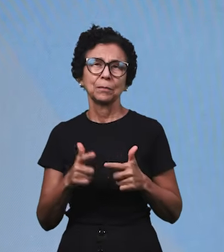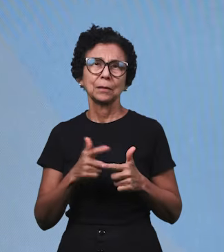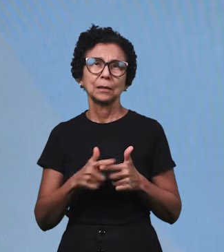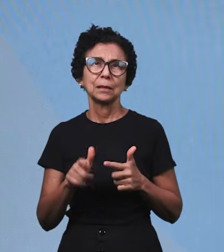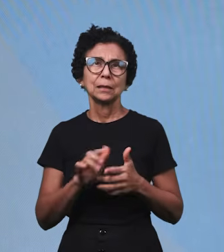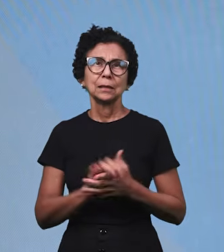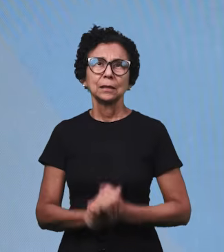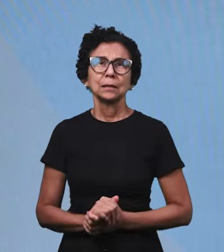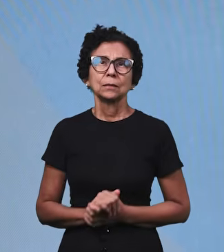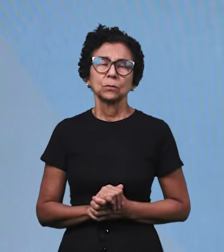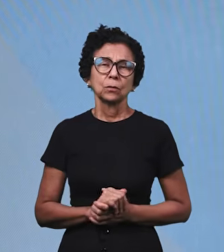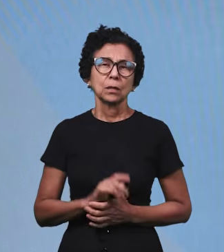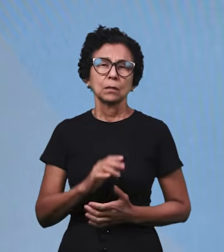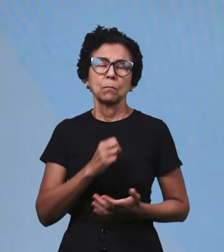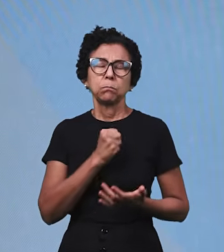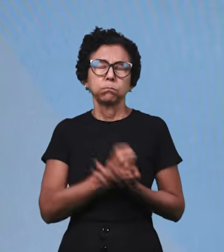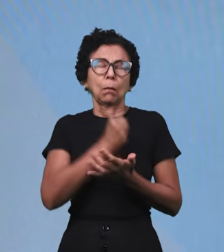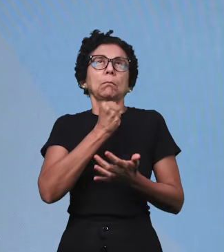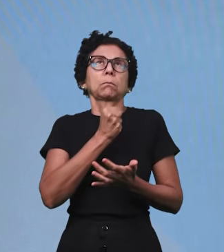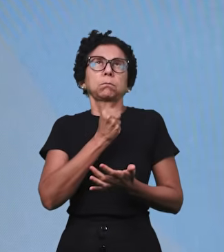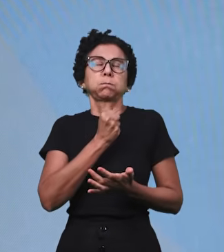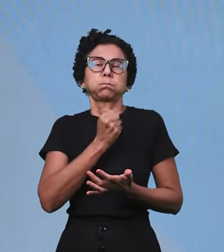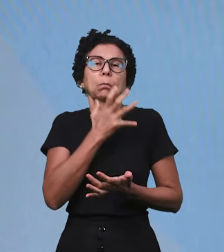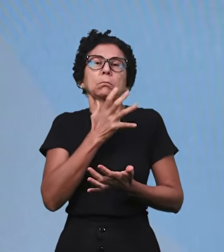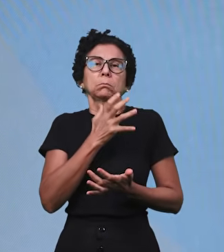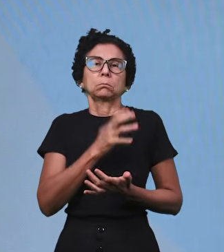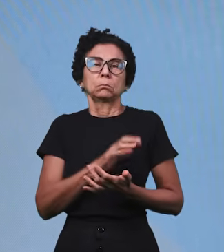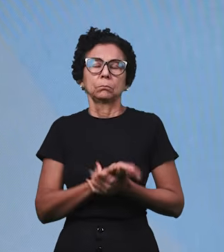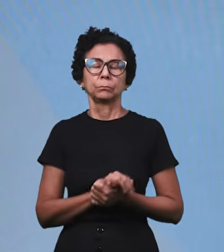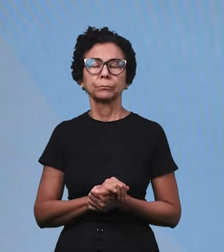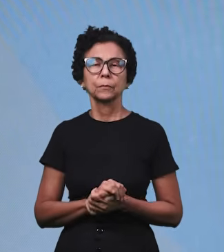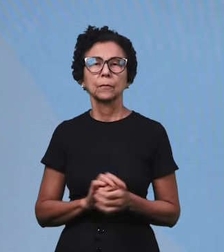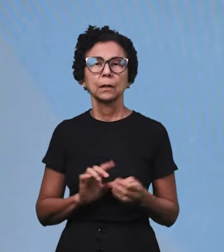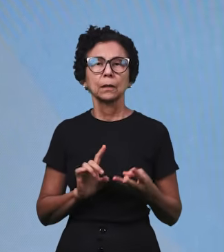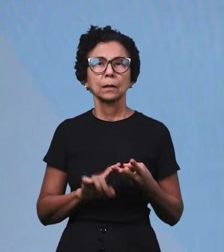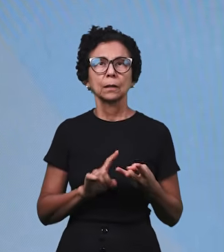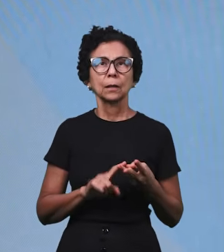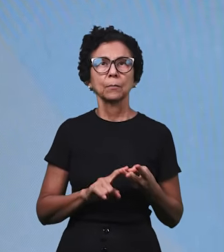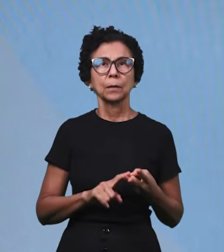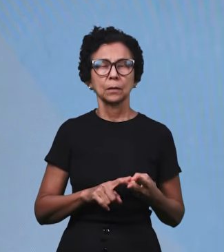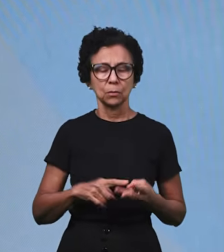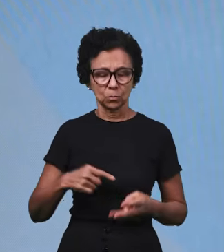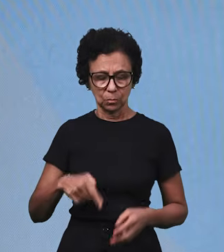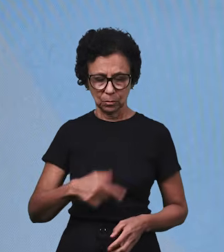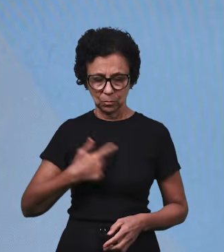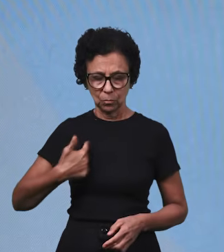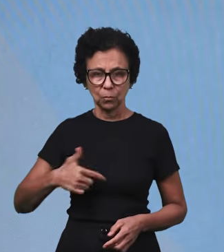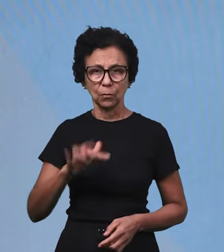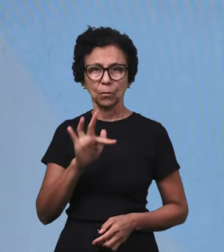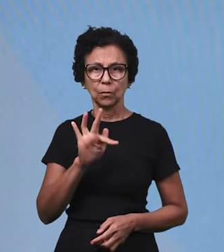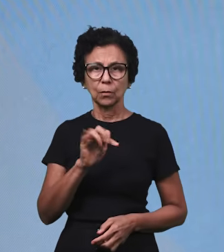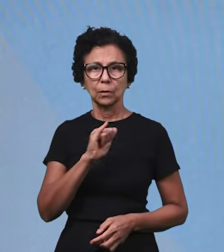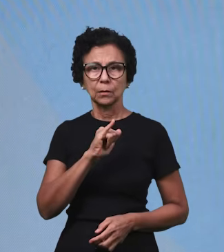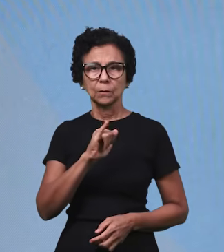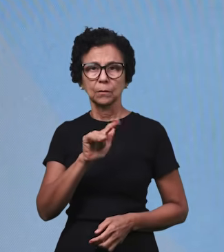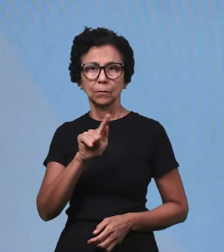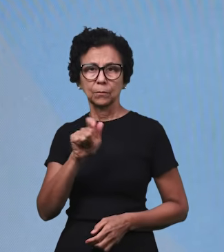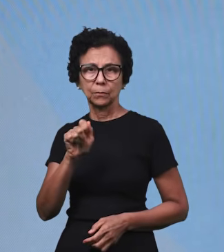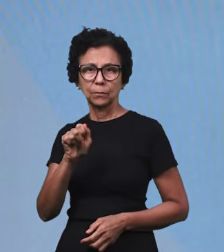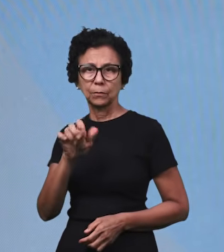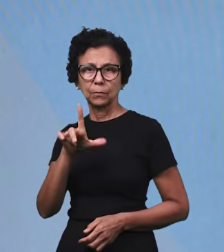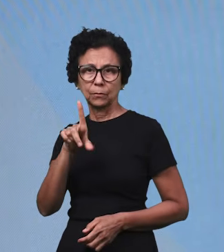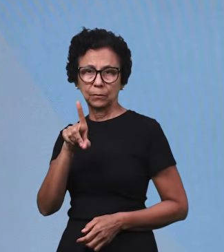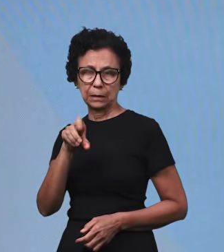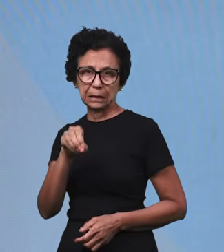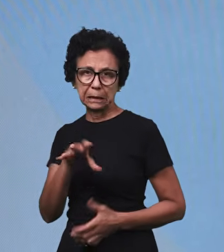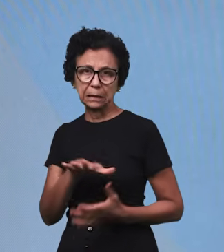paciente que tem doença coronariana, né, que infartou e que tem angina, pessoas que têm problema de fígado, os hepatopatas, que a